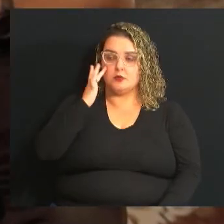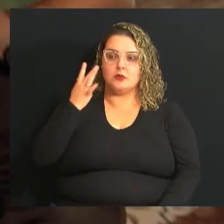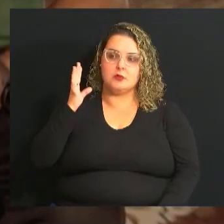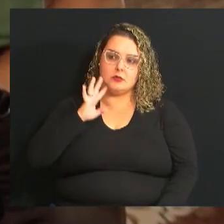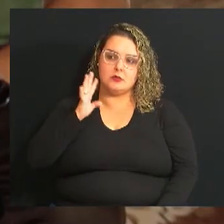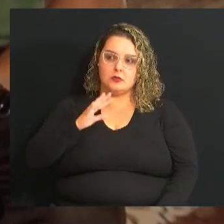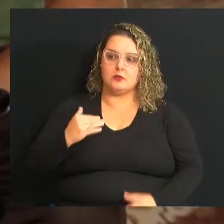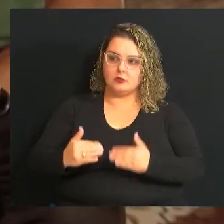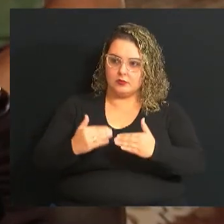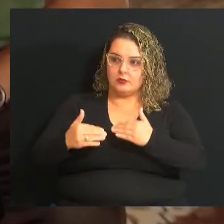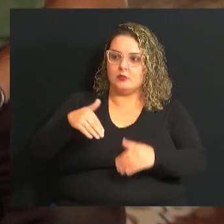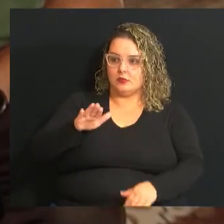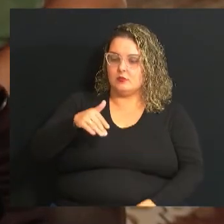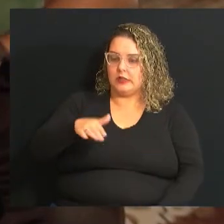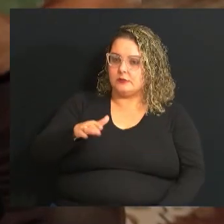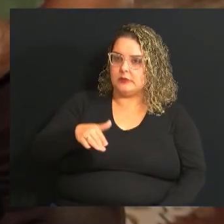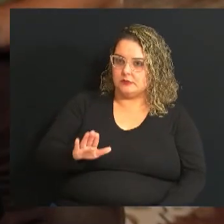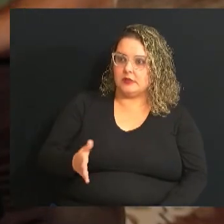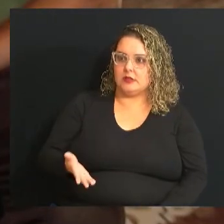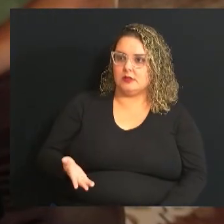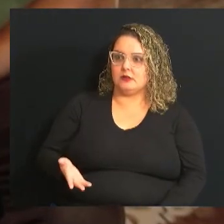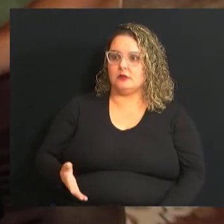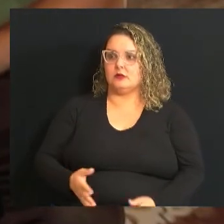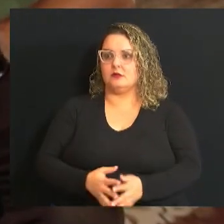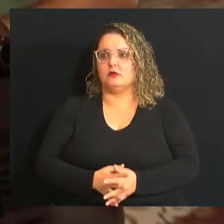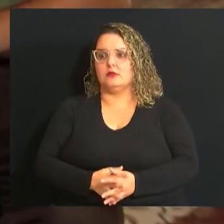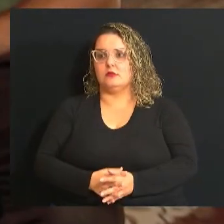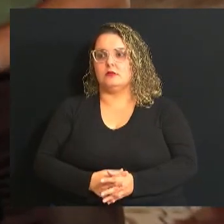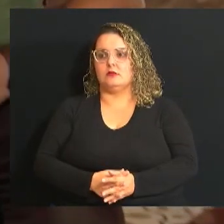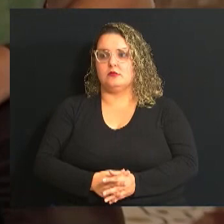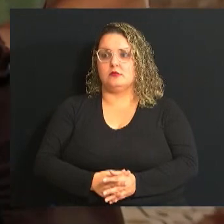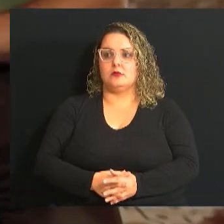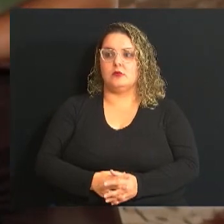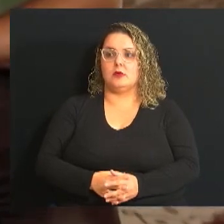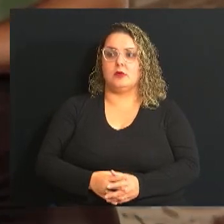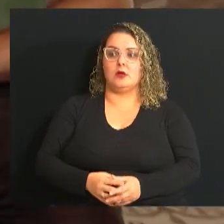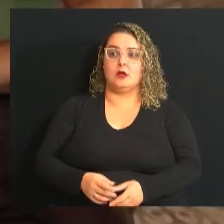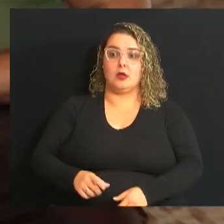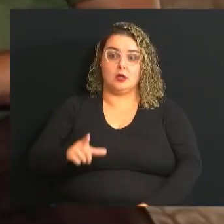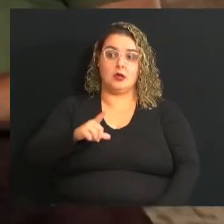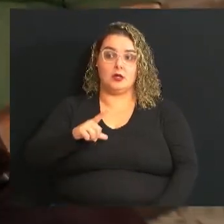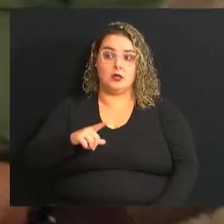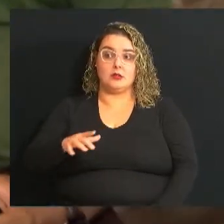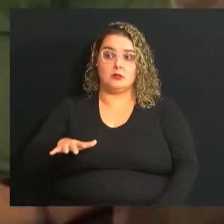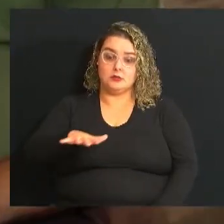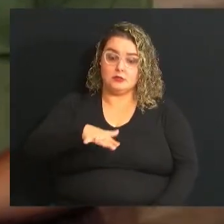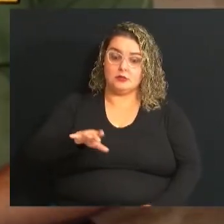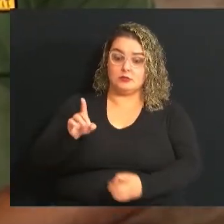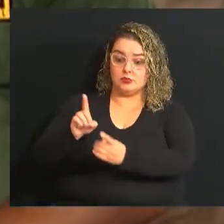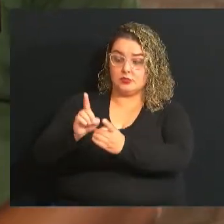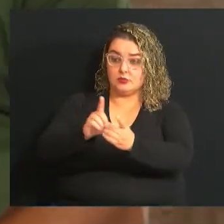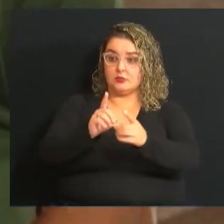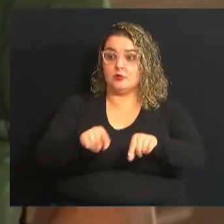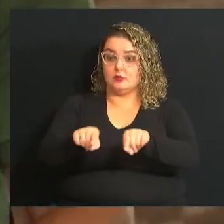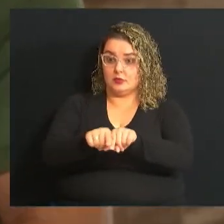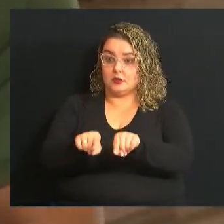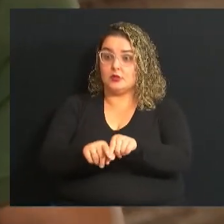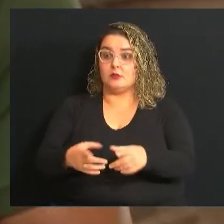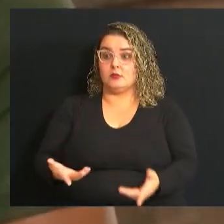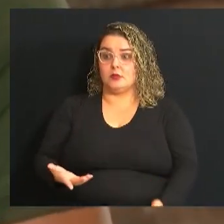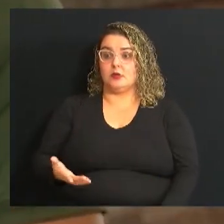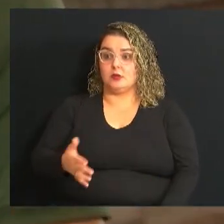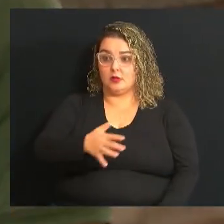obrigatoriamente estar declarada de forma de fácil acesso, entendimento e interpretação do